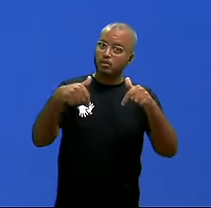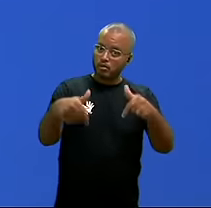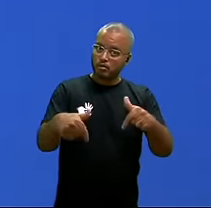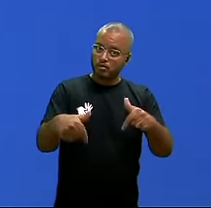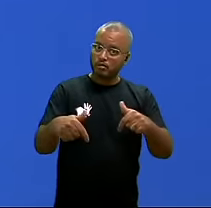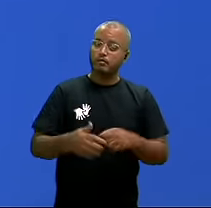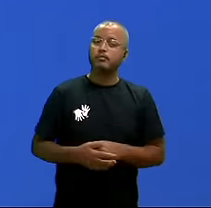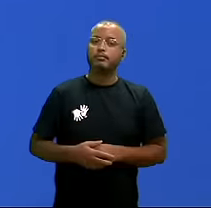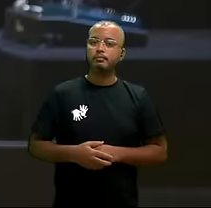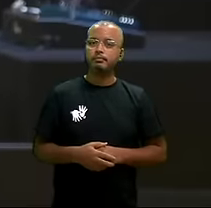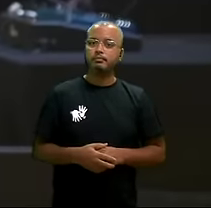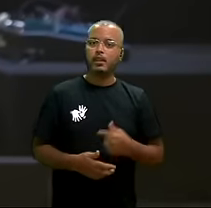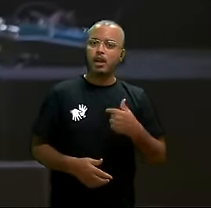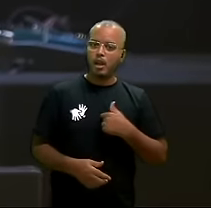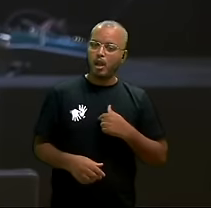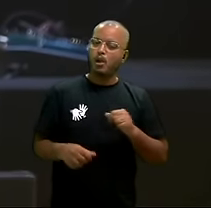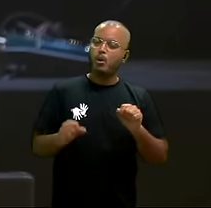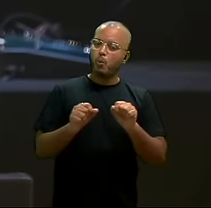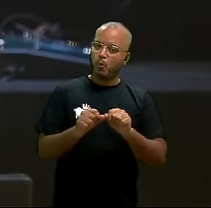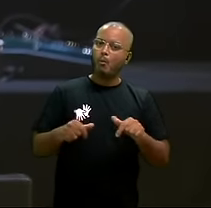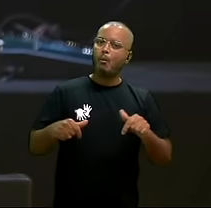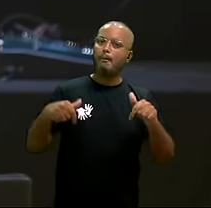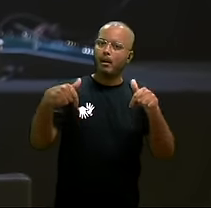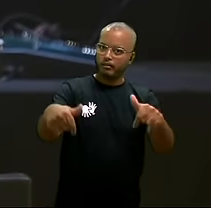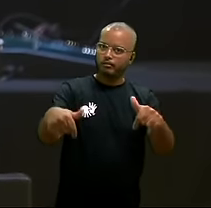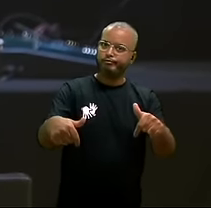Vamos lá. Combati o bom combate.